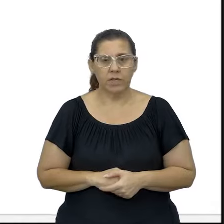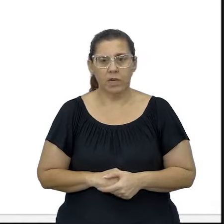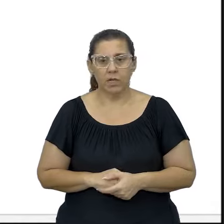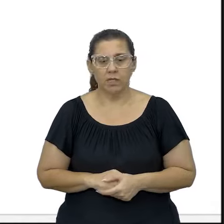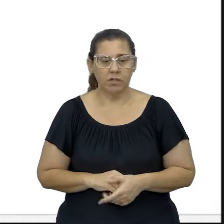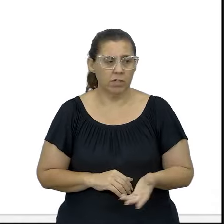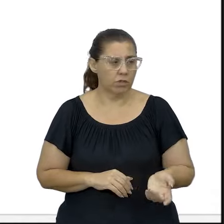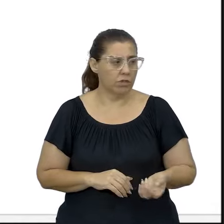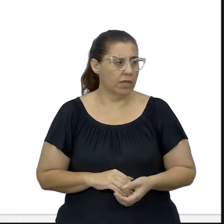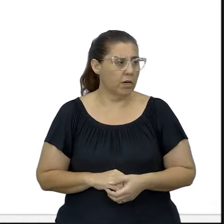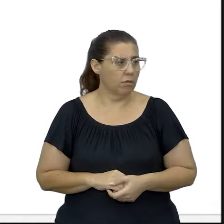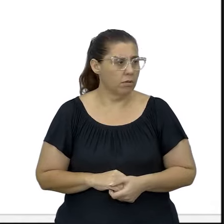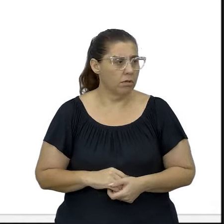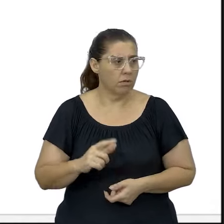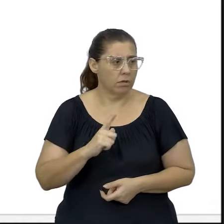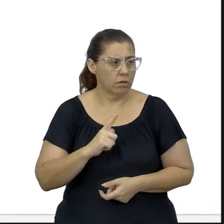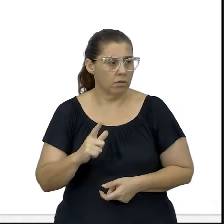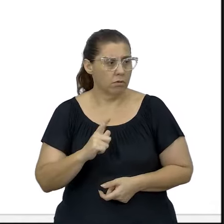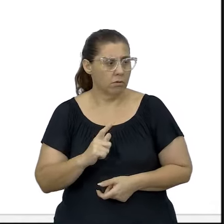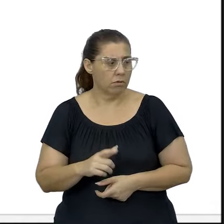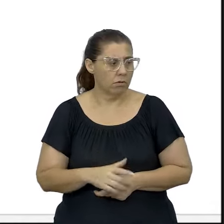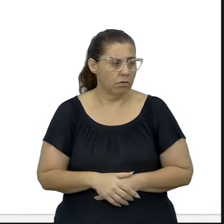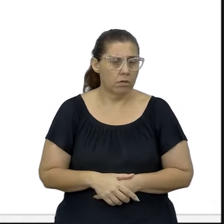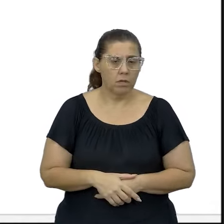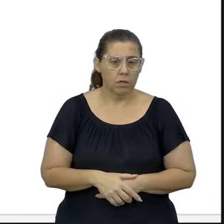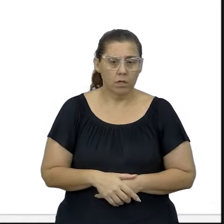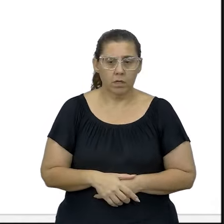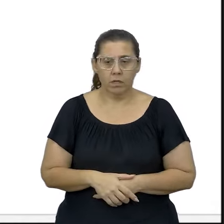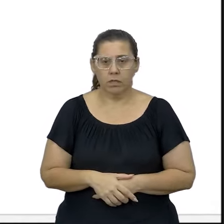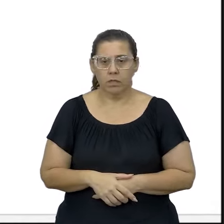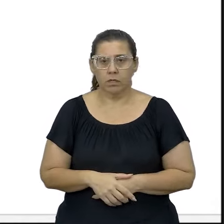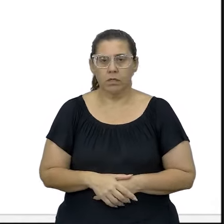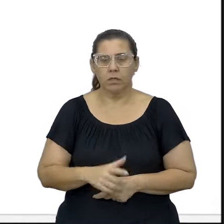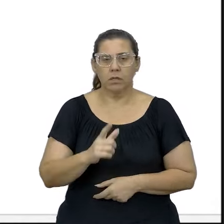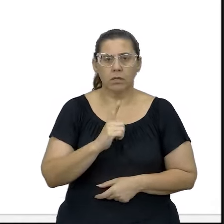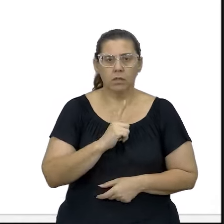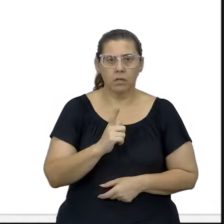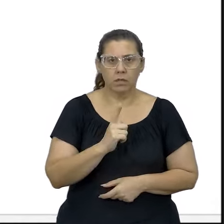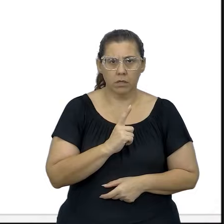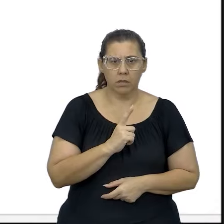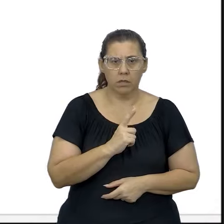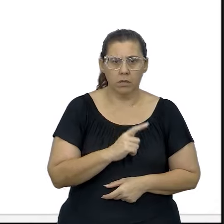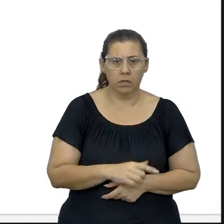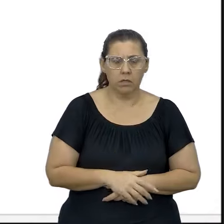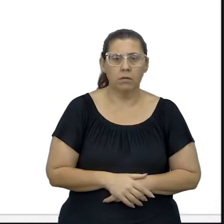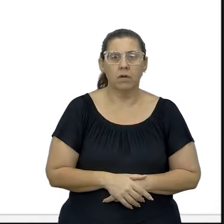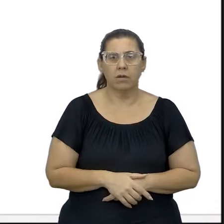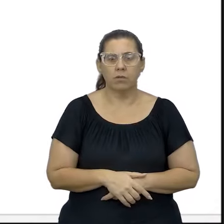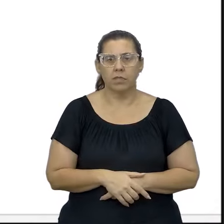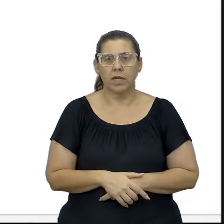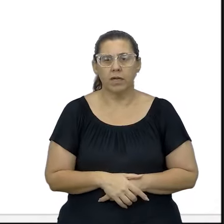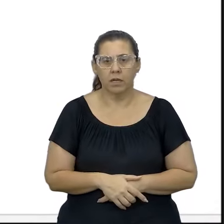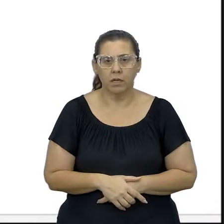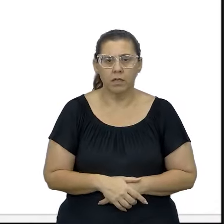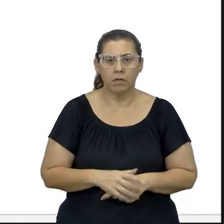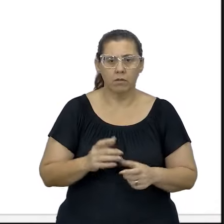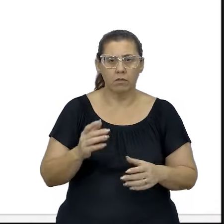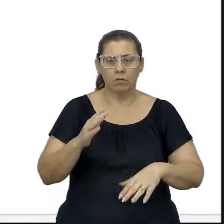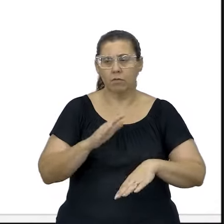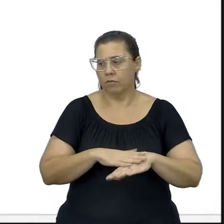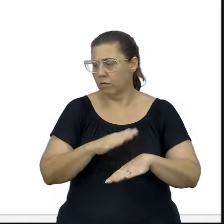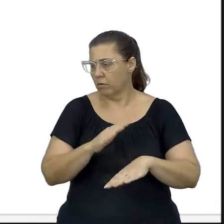elas visam não apenas a compreensão dos textos lidos, mas também a sua produção. Elas dão condições, né, para